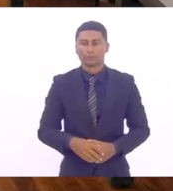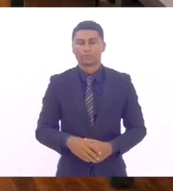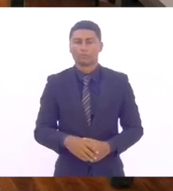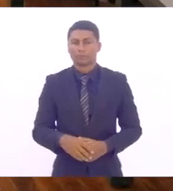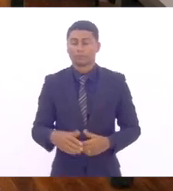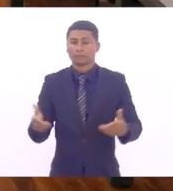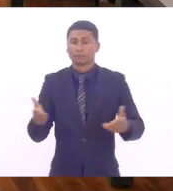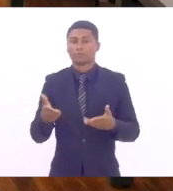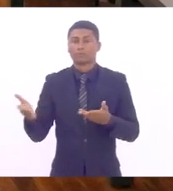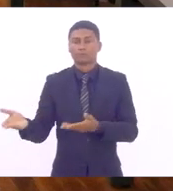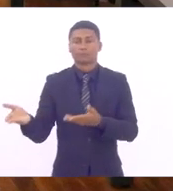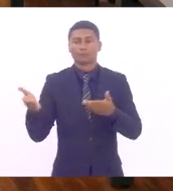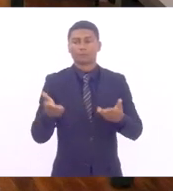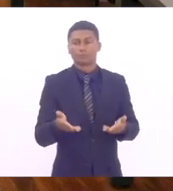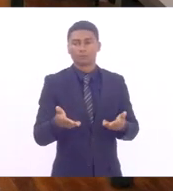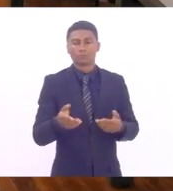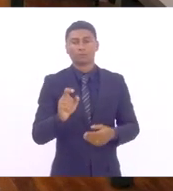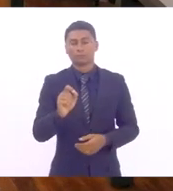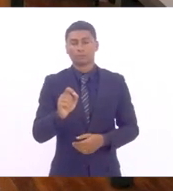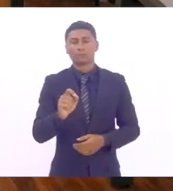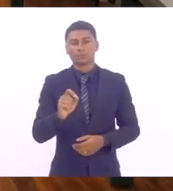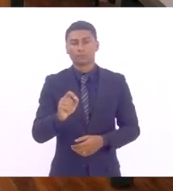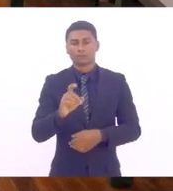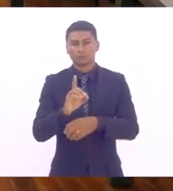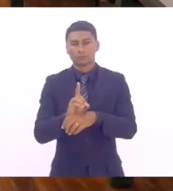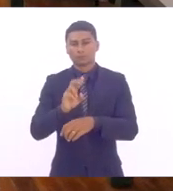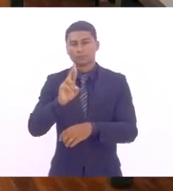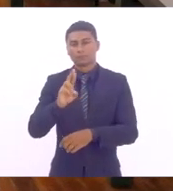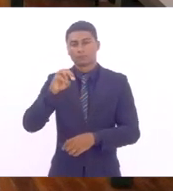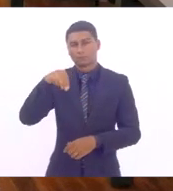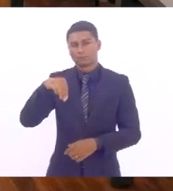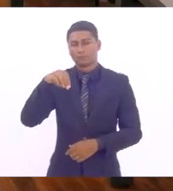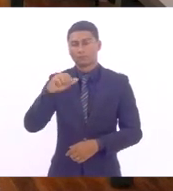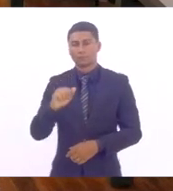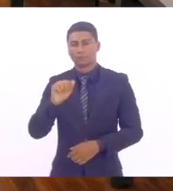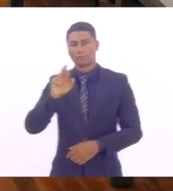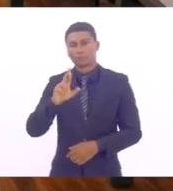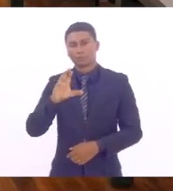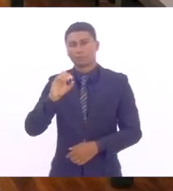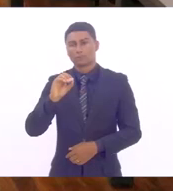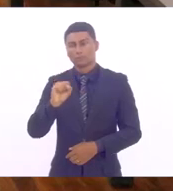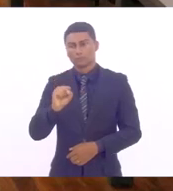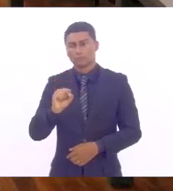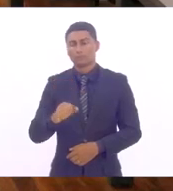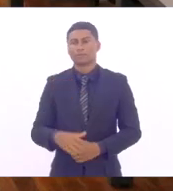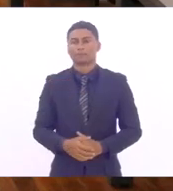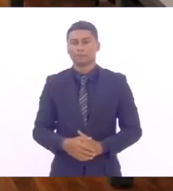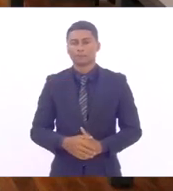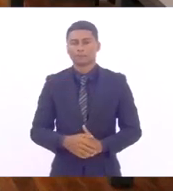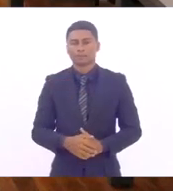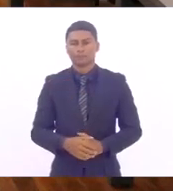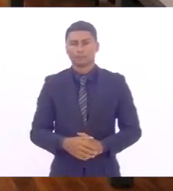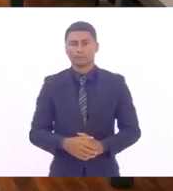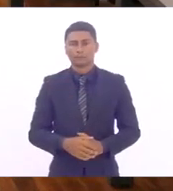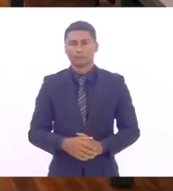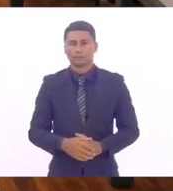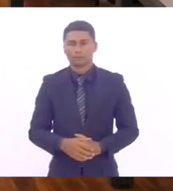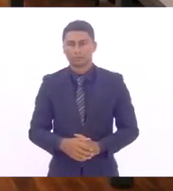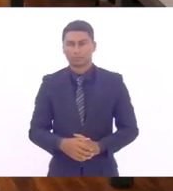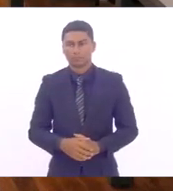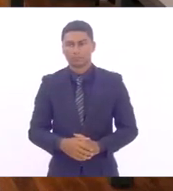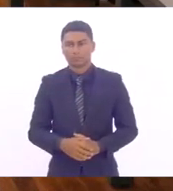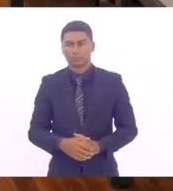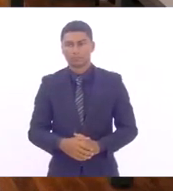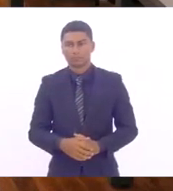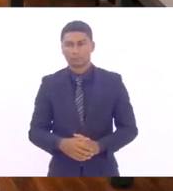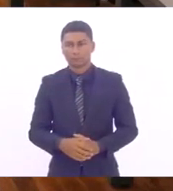palavra agora para fazer a sua intervenção, doutor Marcos Cavalcante Pereira Leal, promotor de justiça.